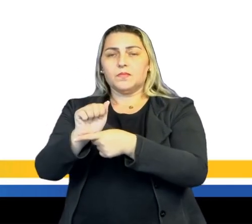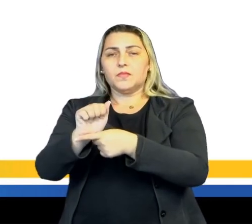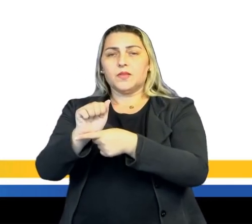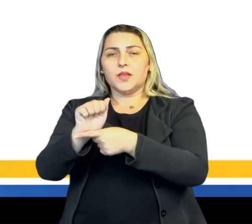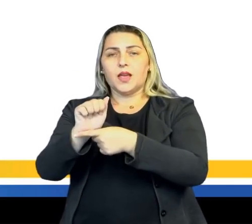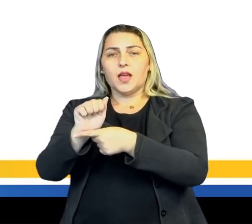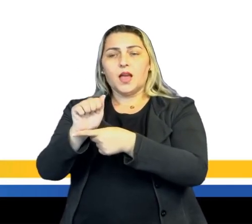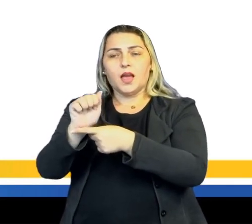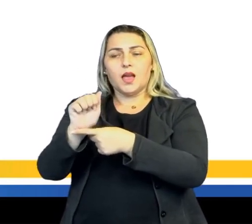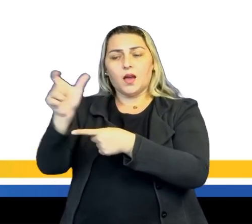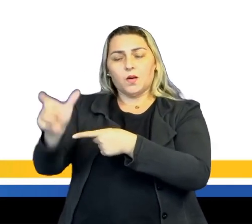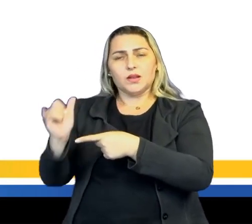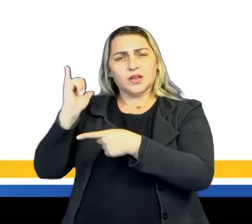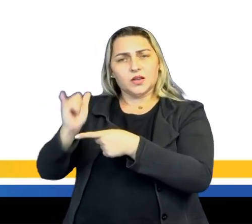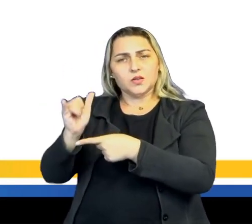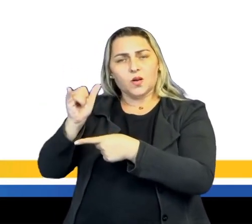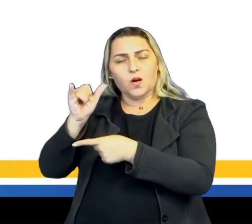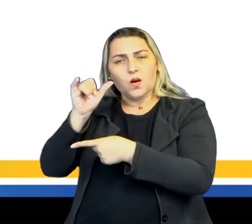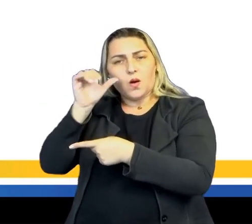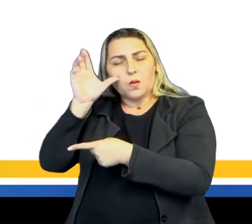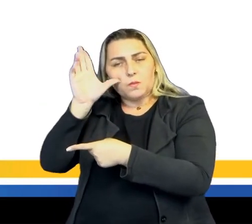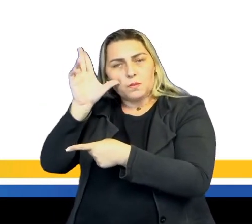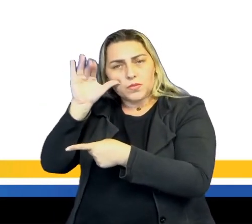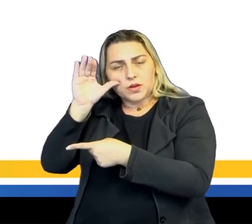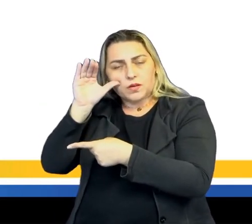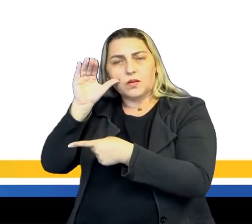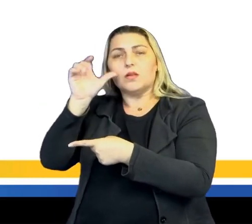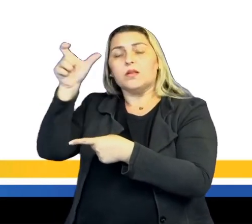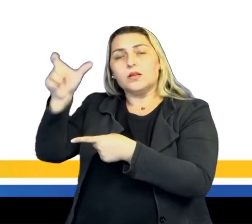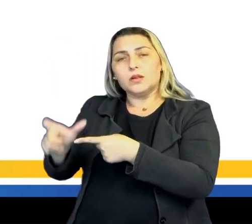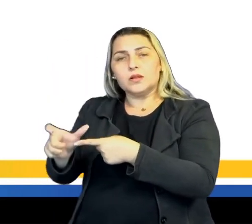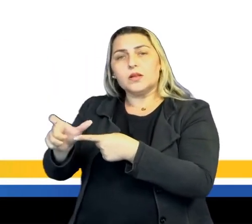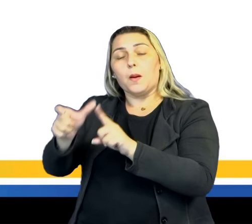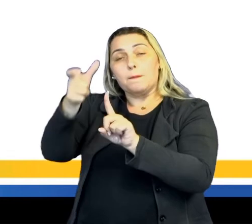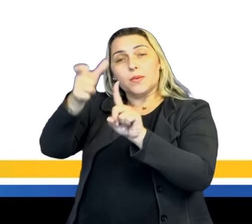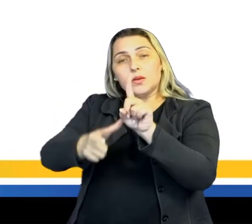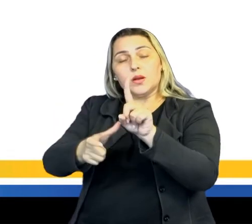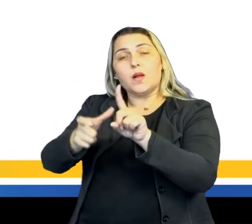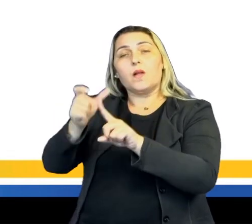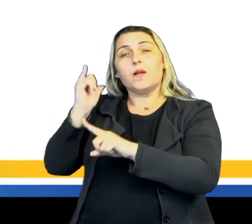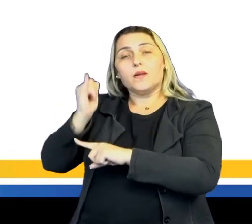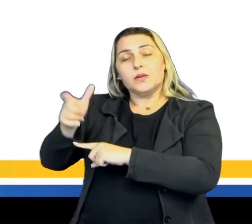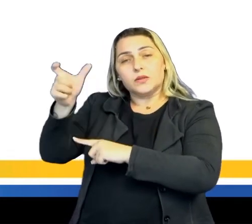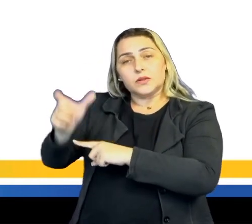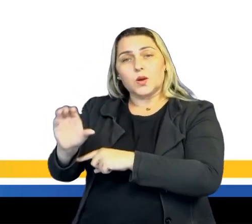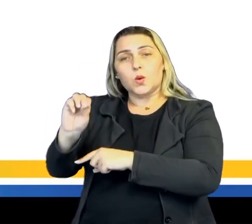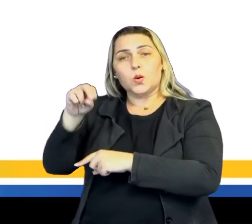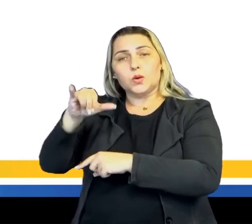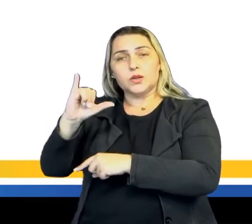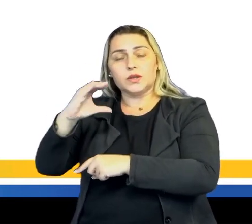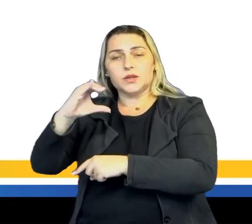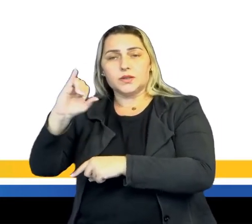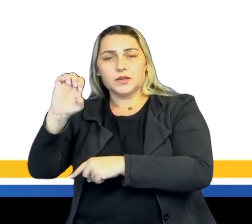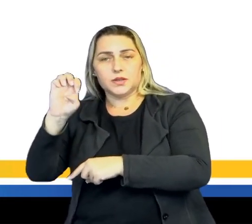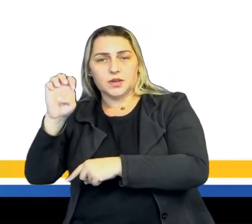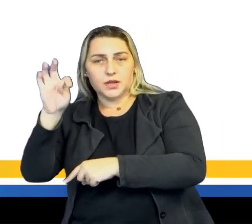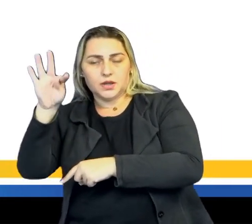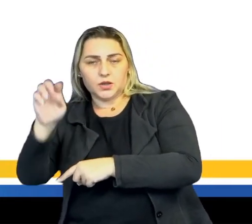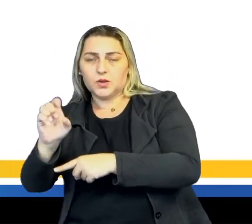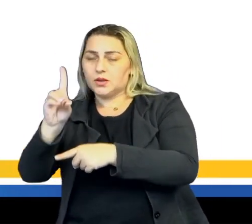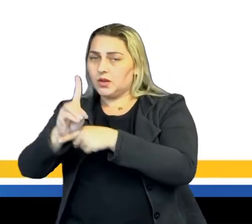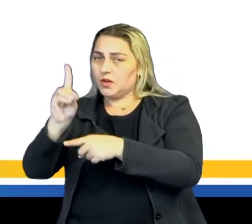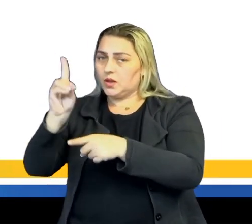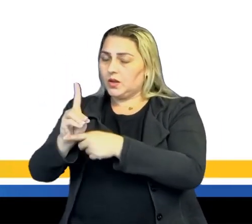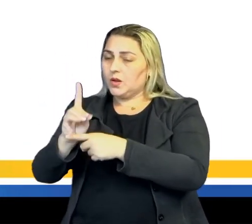narrador observador? B, é o narrador personagem? C, é o narrador onisciente? Ou é letra D,